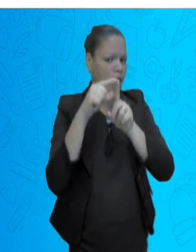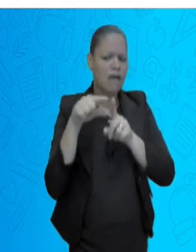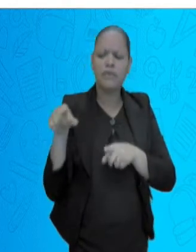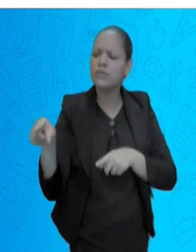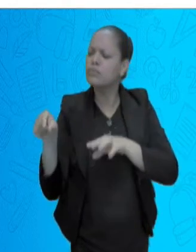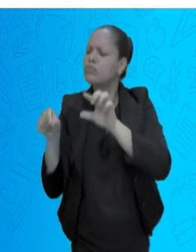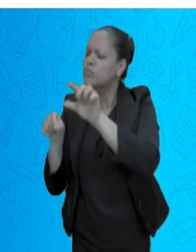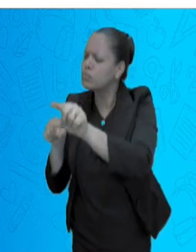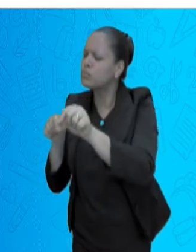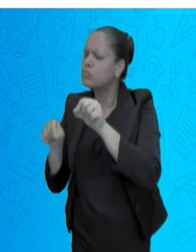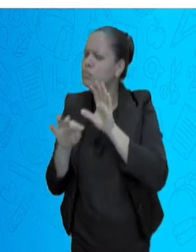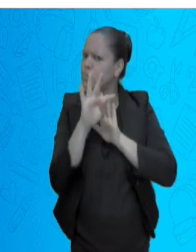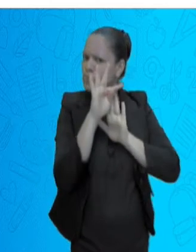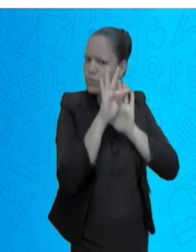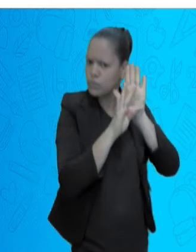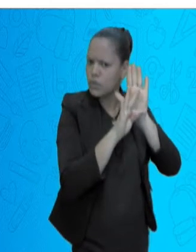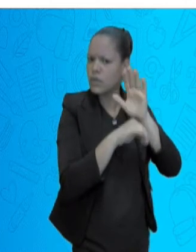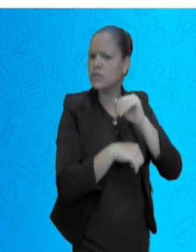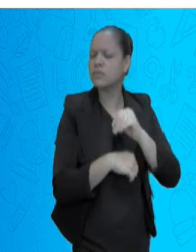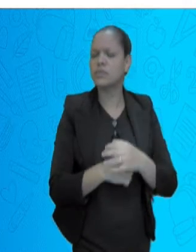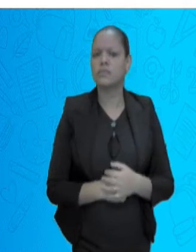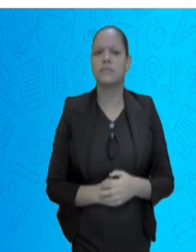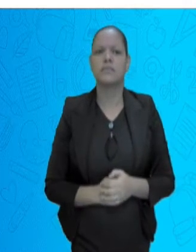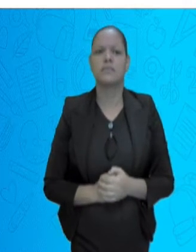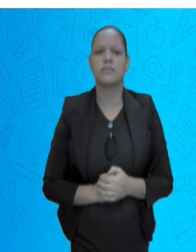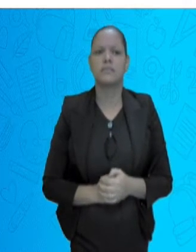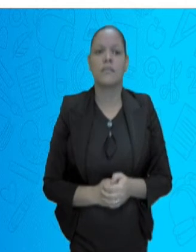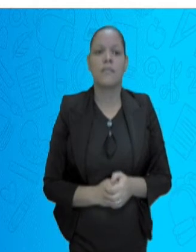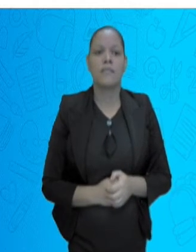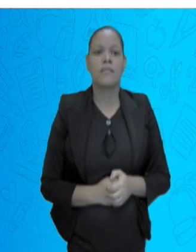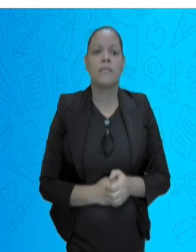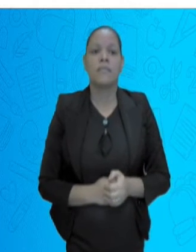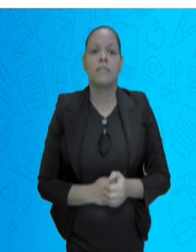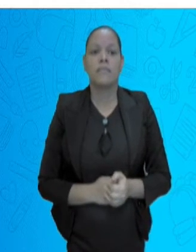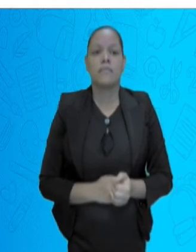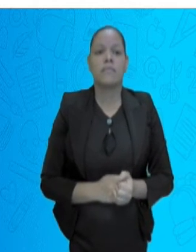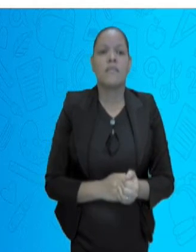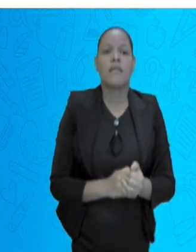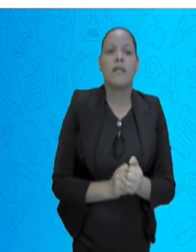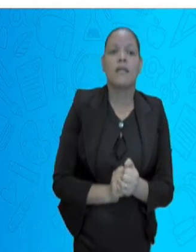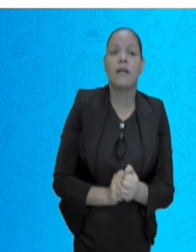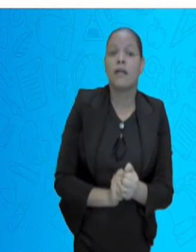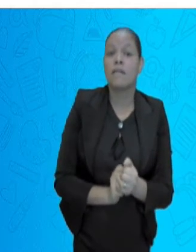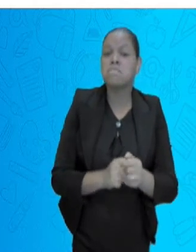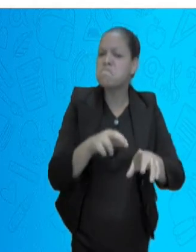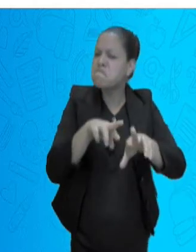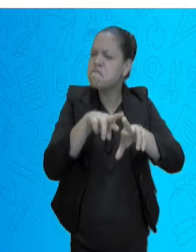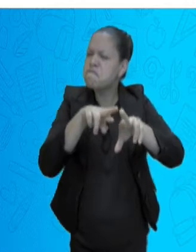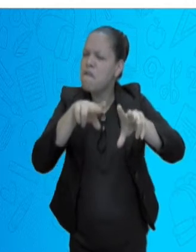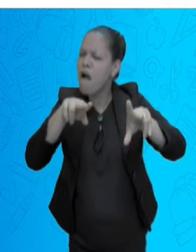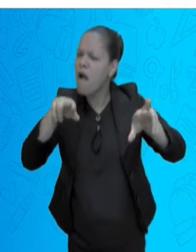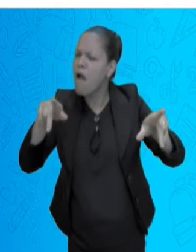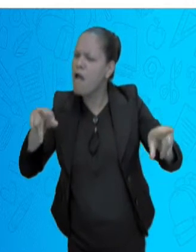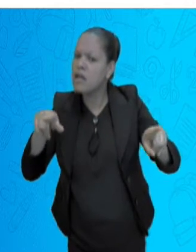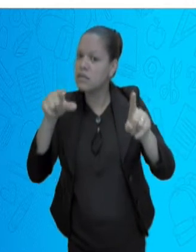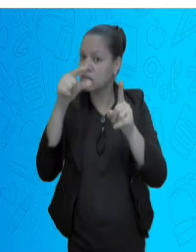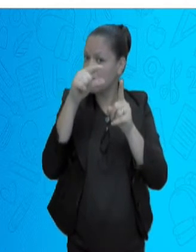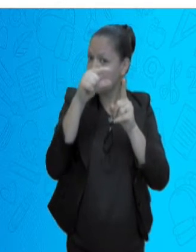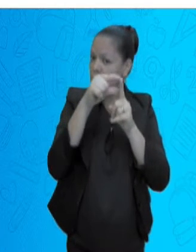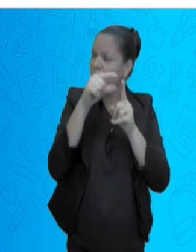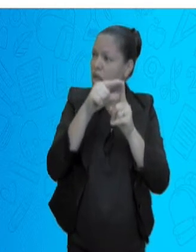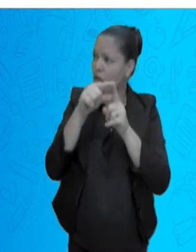Ambientais, tempestades, bomba, setembro, formam, tempo, ficaram e